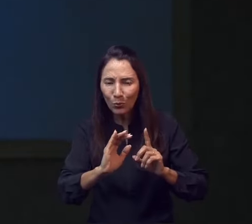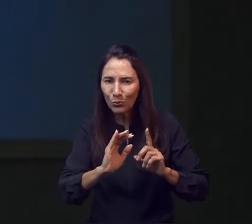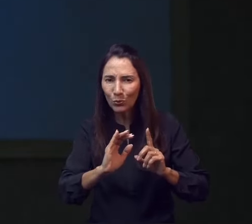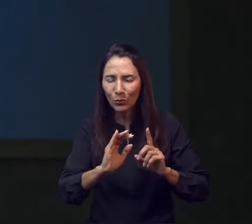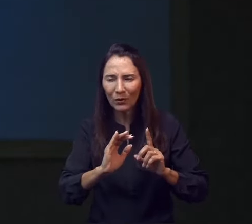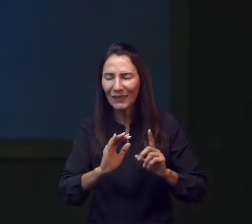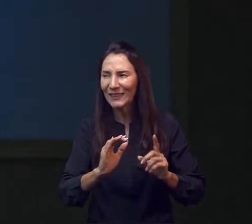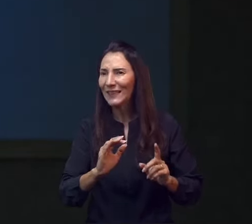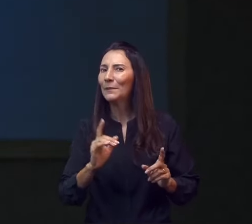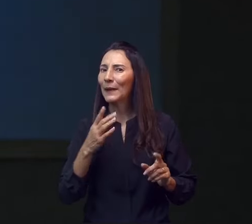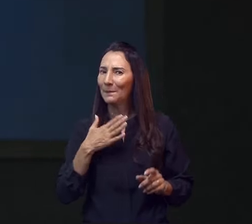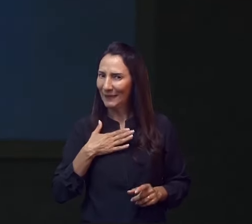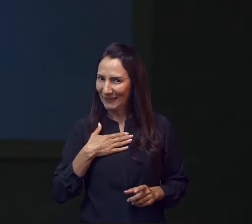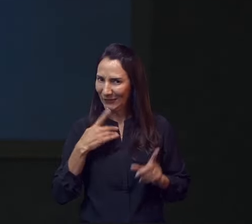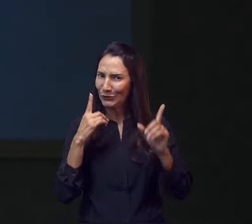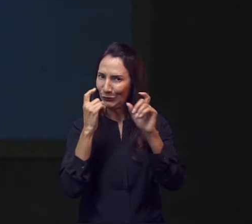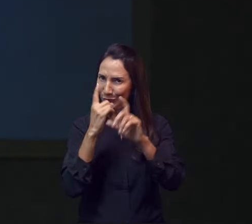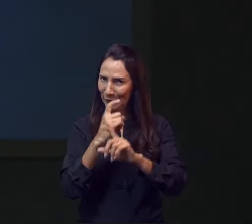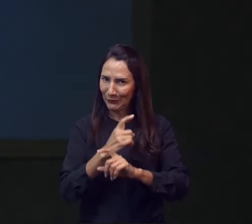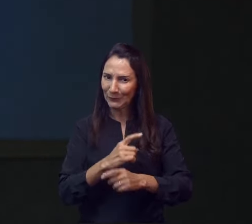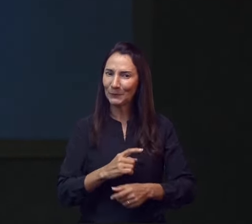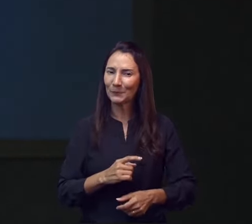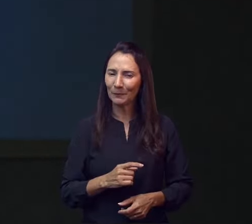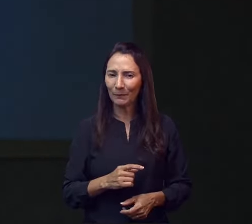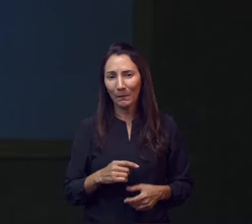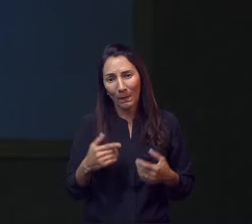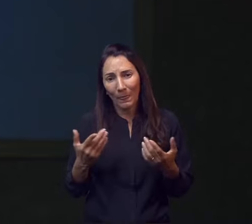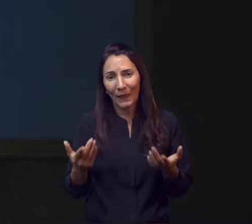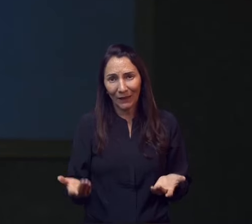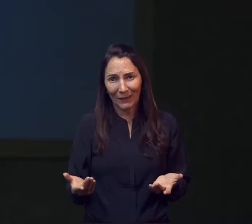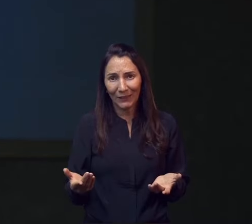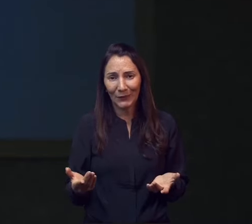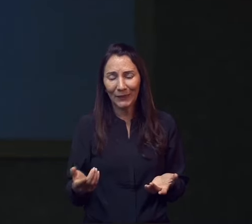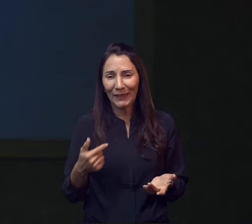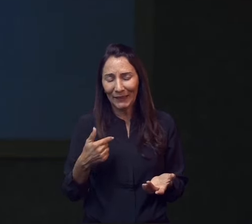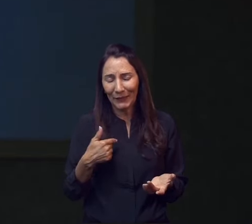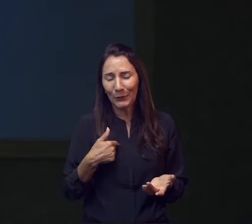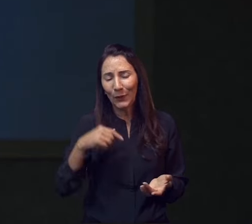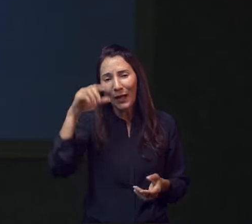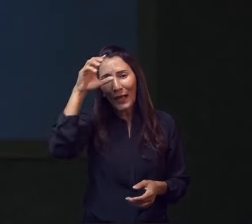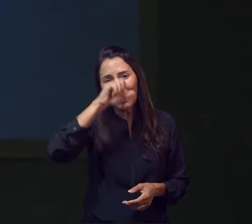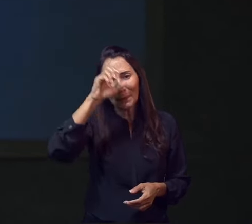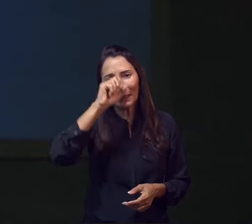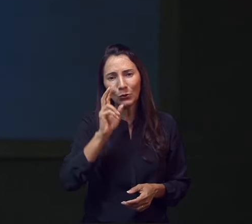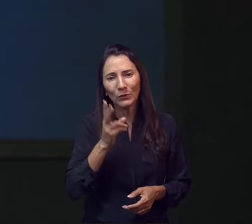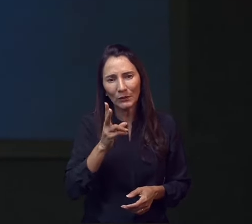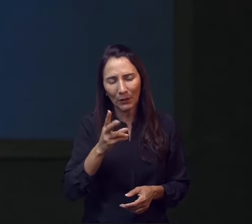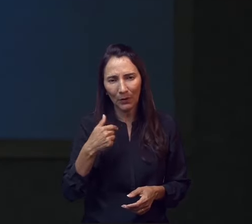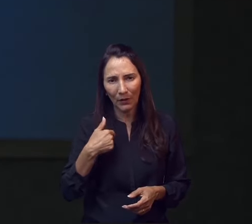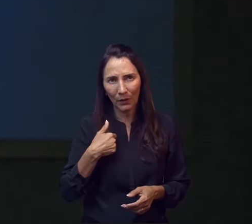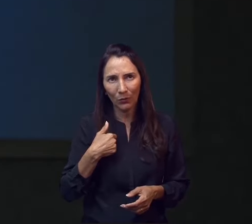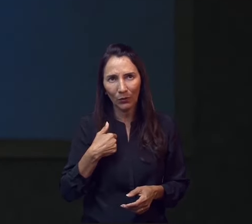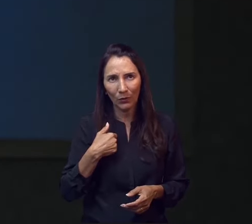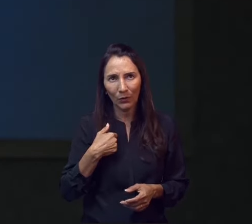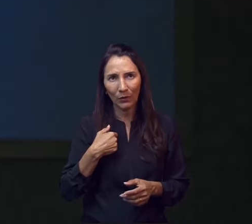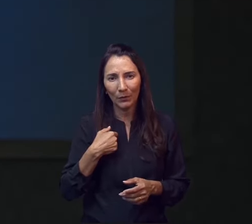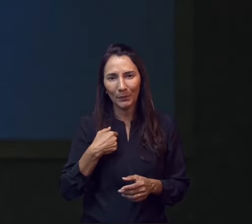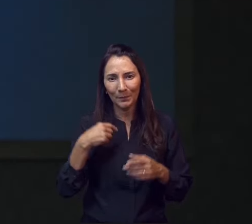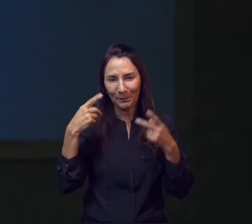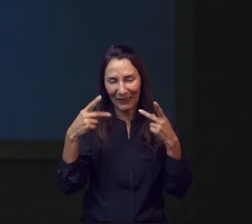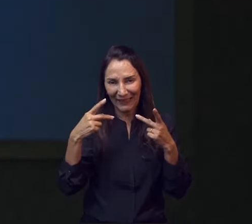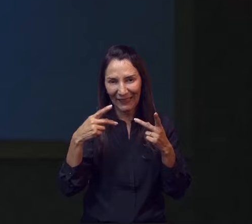nós estamos então eu vou fazer aquilo que eu sou um eterno aprendiz eu vou pregar um texto da Bíblia